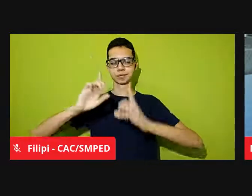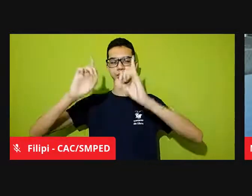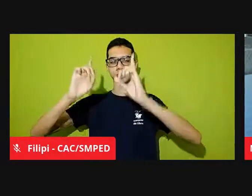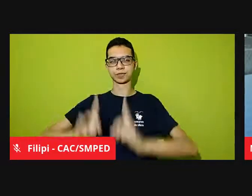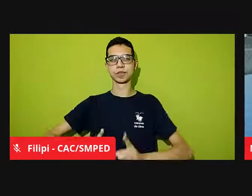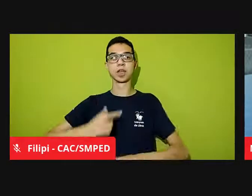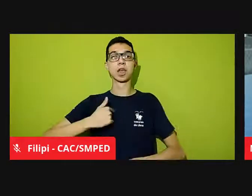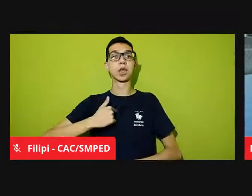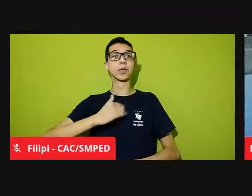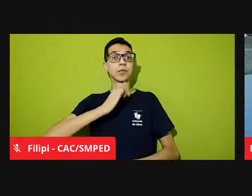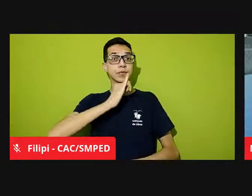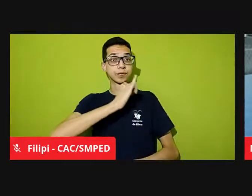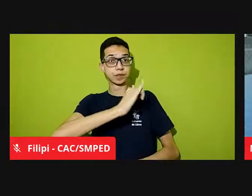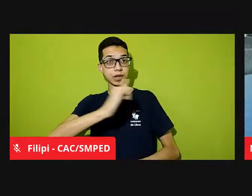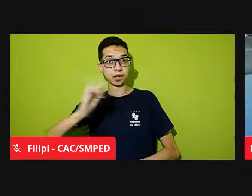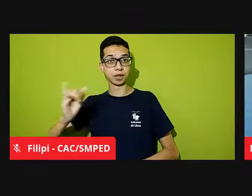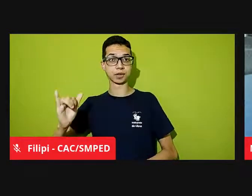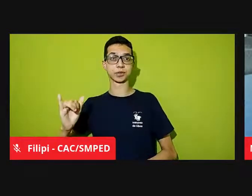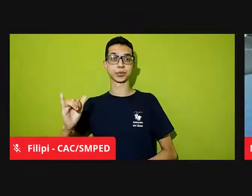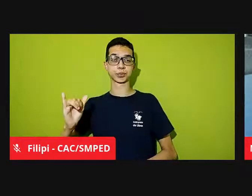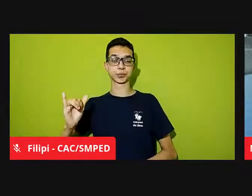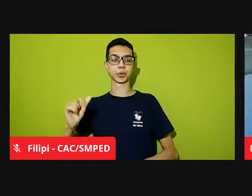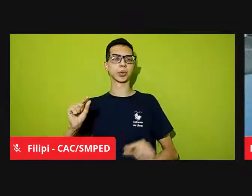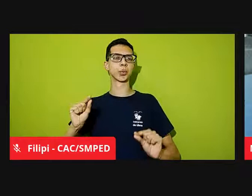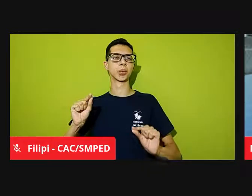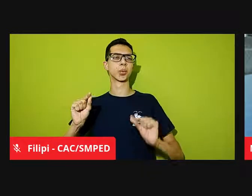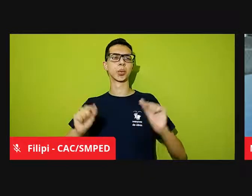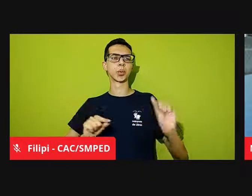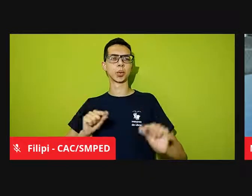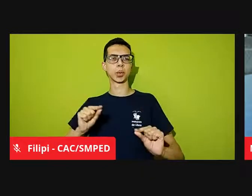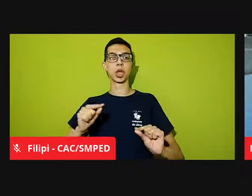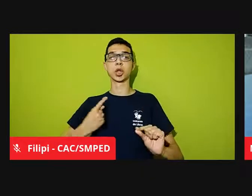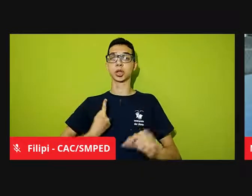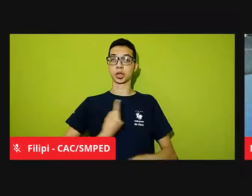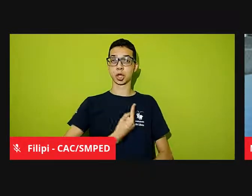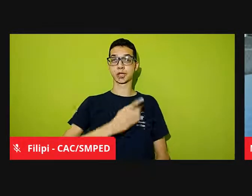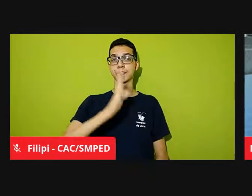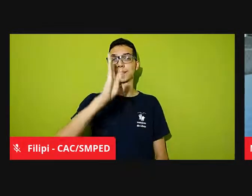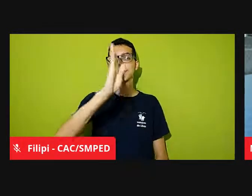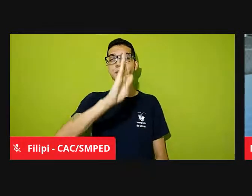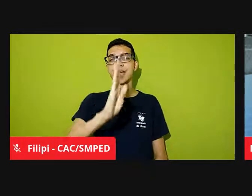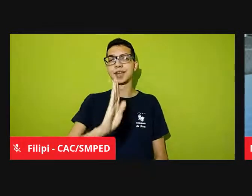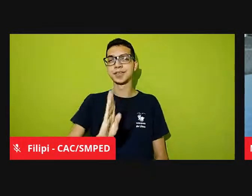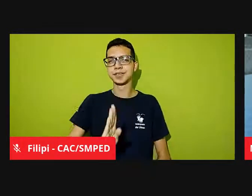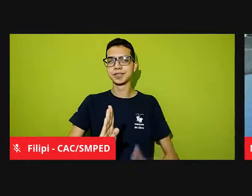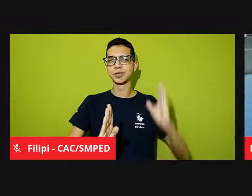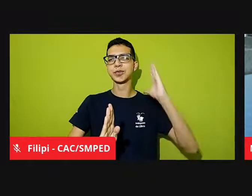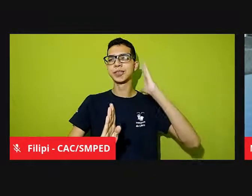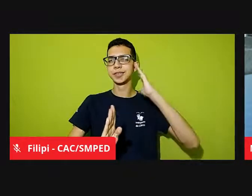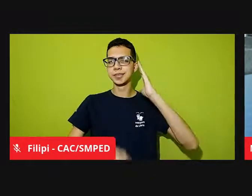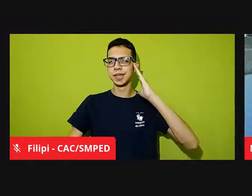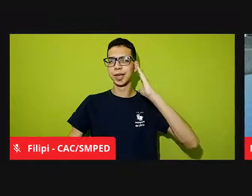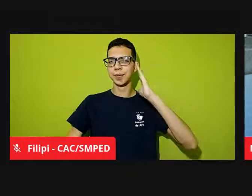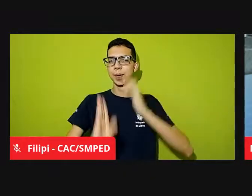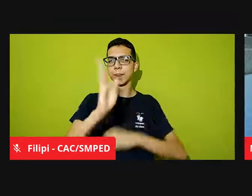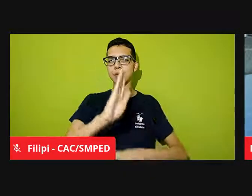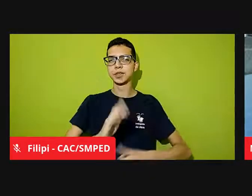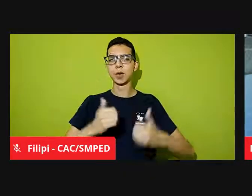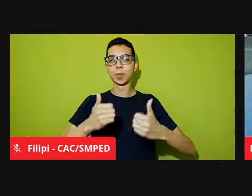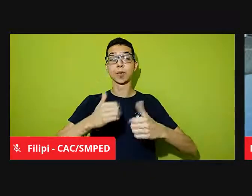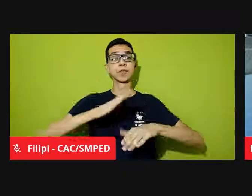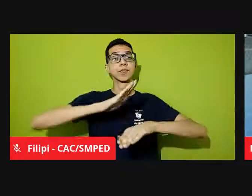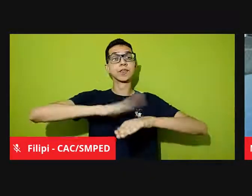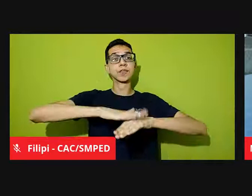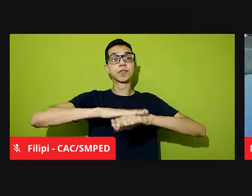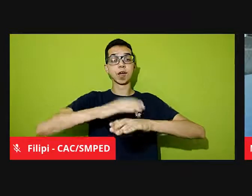Eu sempre falo, né, que se tem uma coisa que nós, enquanto Brasil, né, que o Brasil é muito bom é em fazer leis. Então, nós